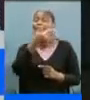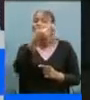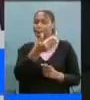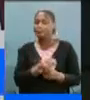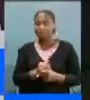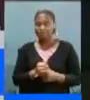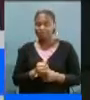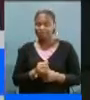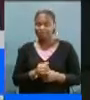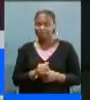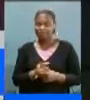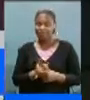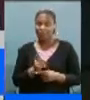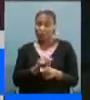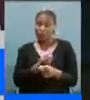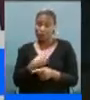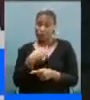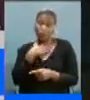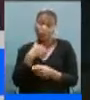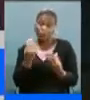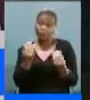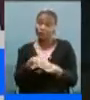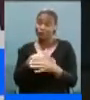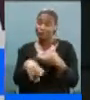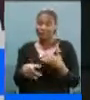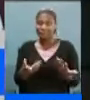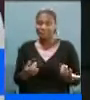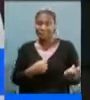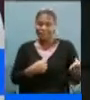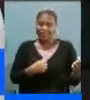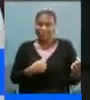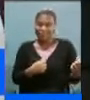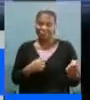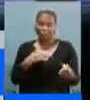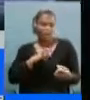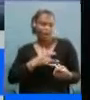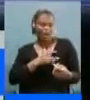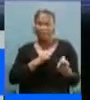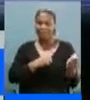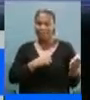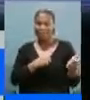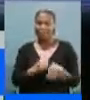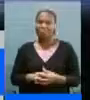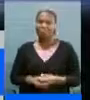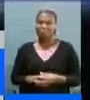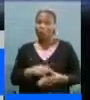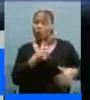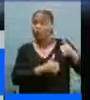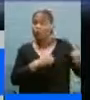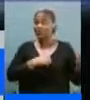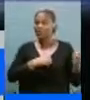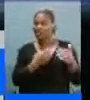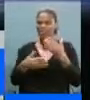lugar. É coisa que muito gostava de fazer, é dançar, amar dançar. O concurso